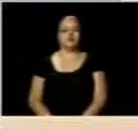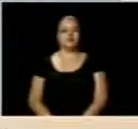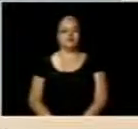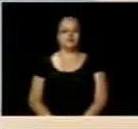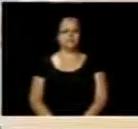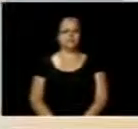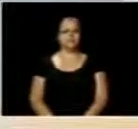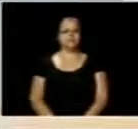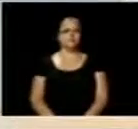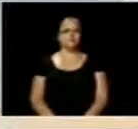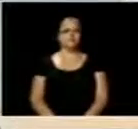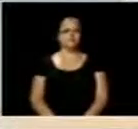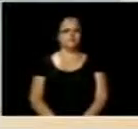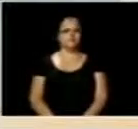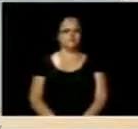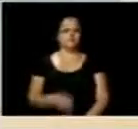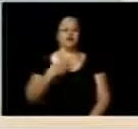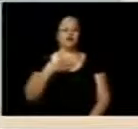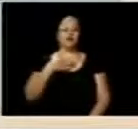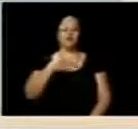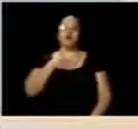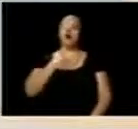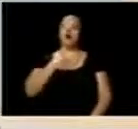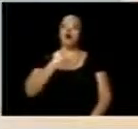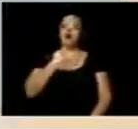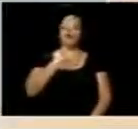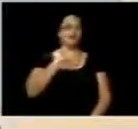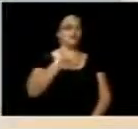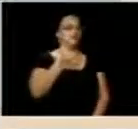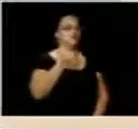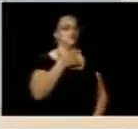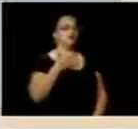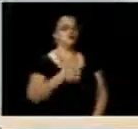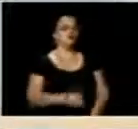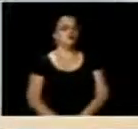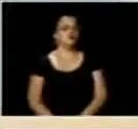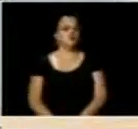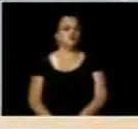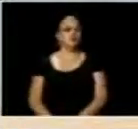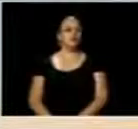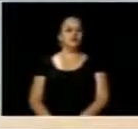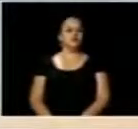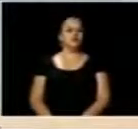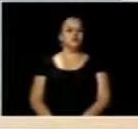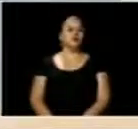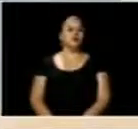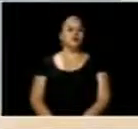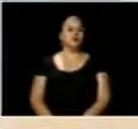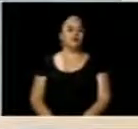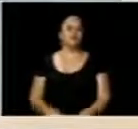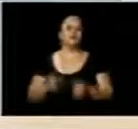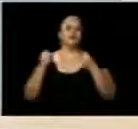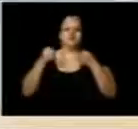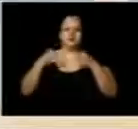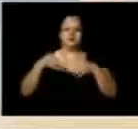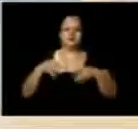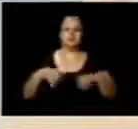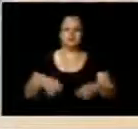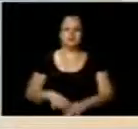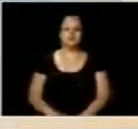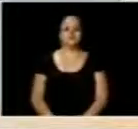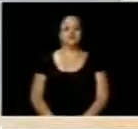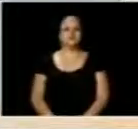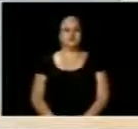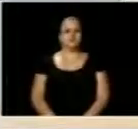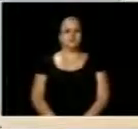Aí vamos lá. Para você que não acompanhou toda a novela que envolve essa Selma,